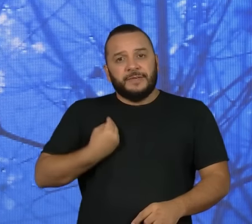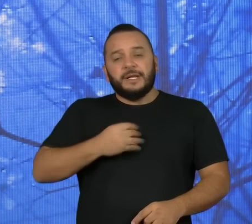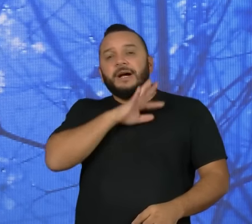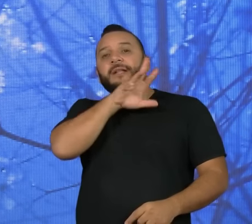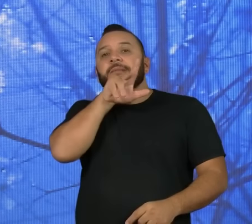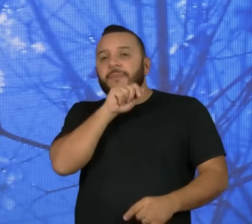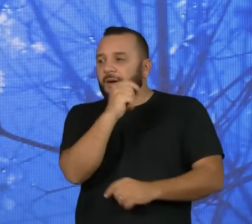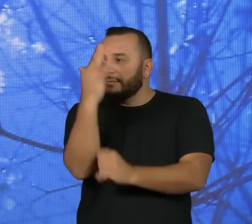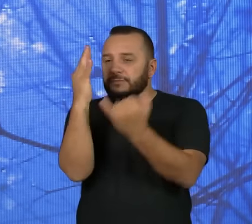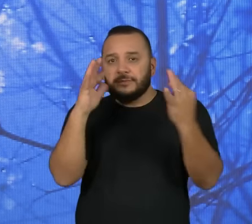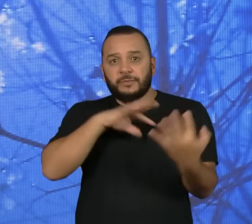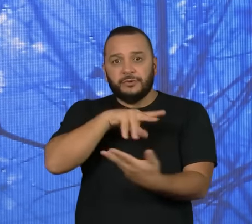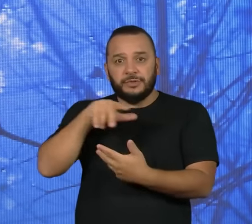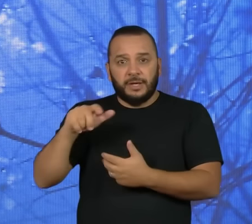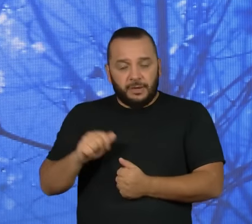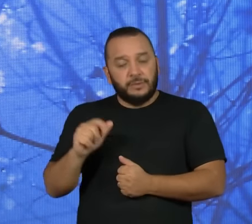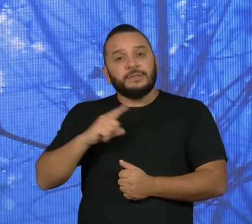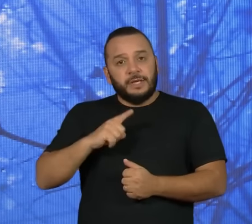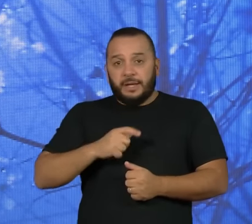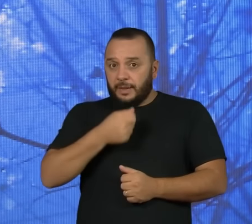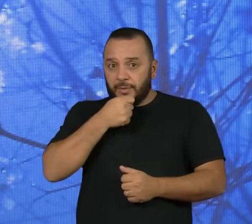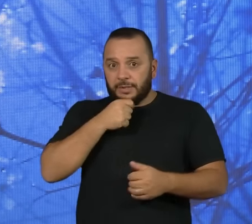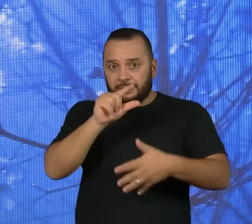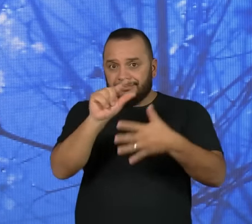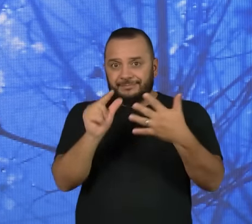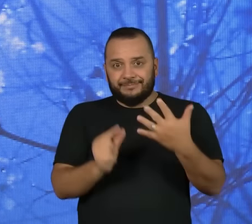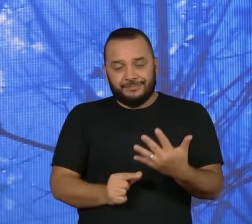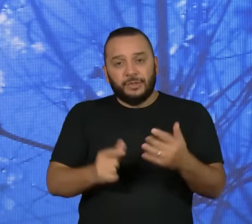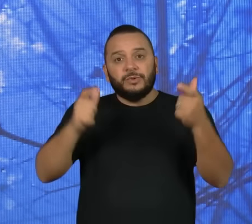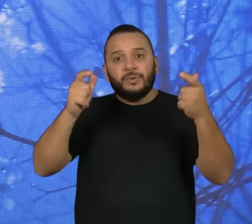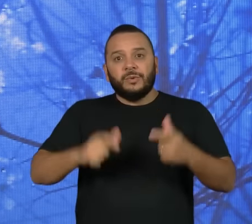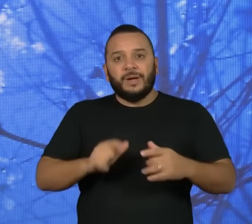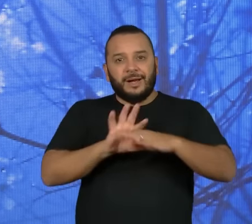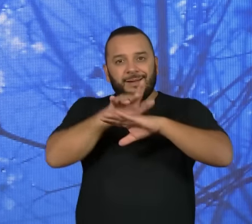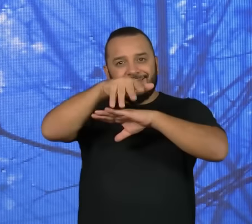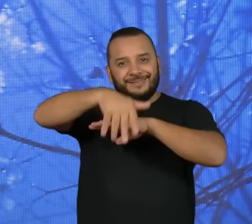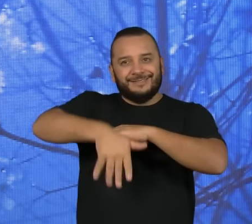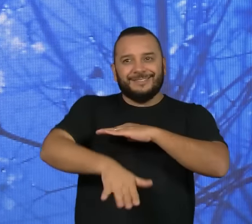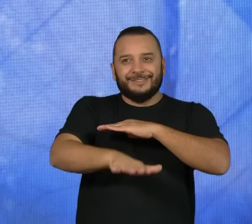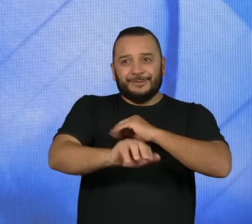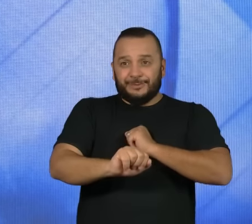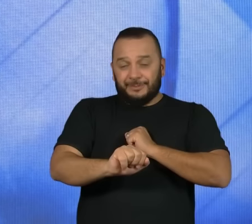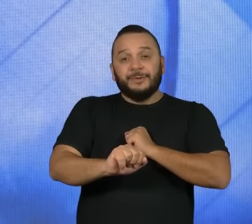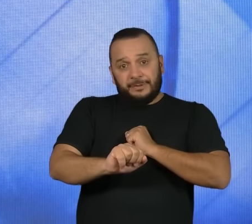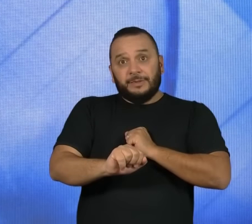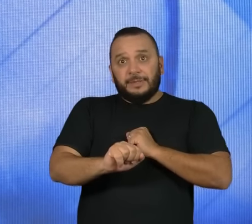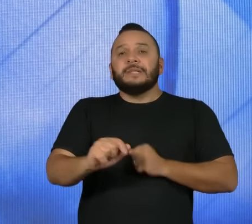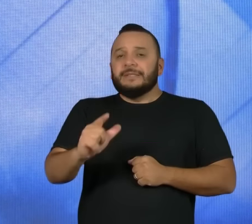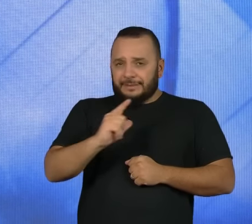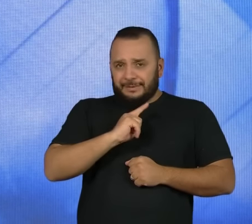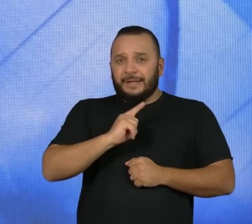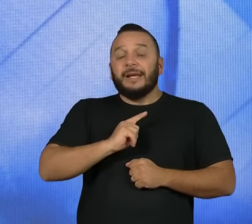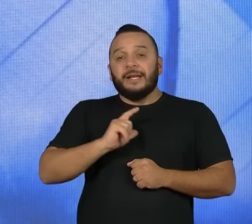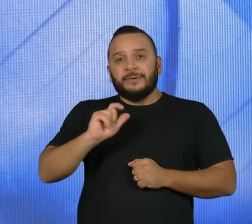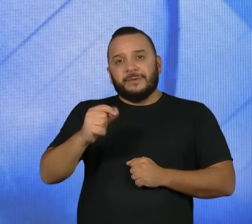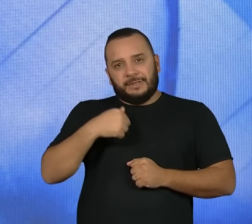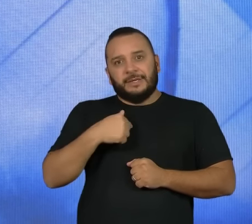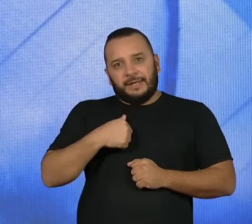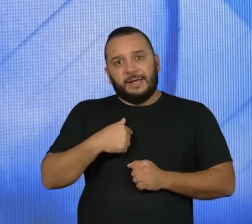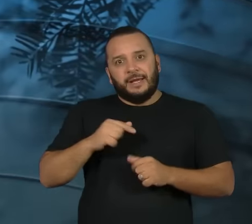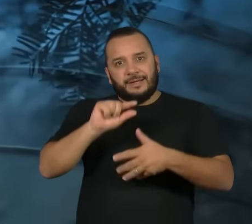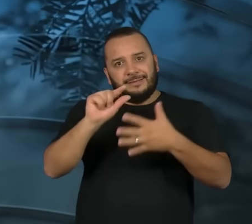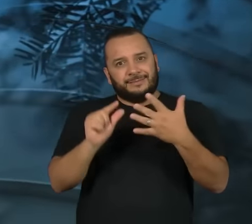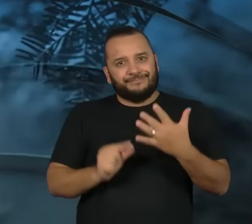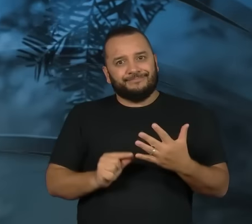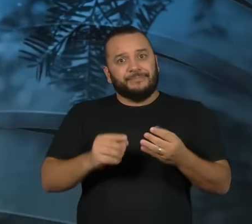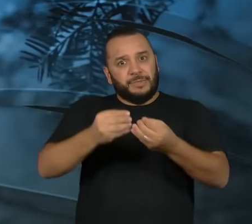de reportagens sobre a Mata Atlântica no Parque Nacional do Iguaçu, um importante remanescente do bioma ameaçado.